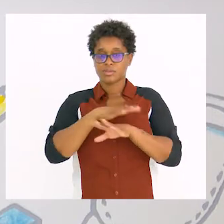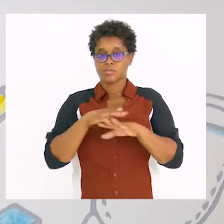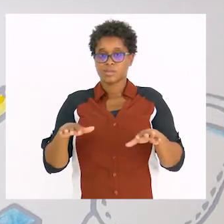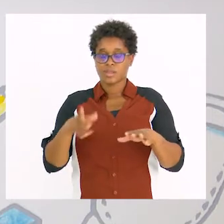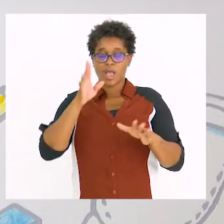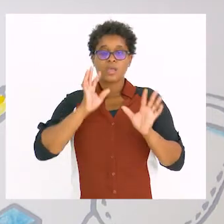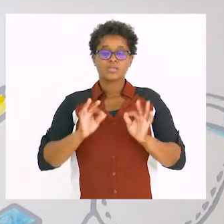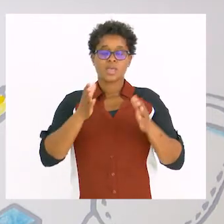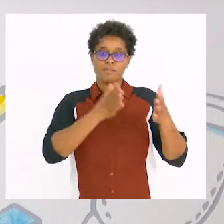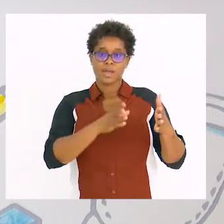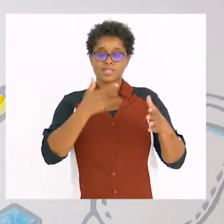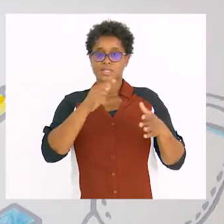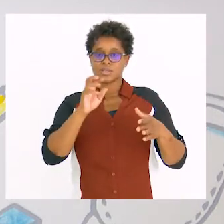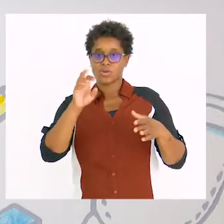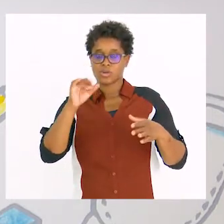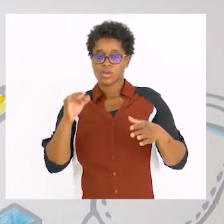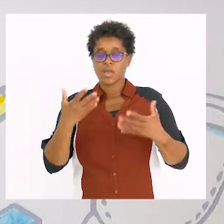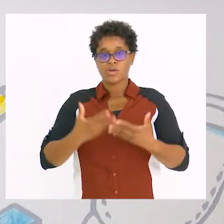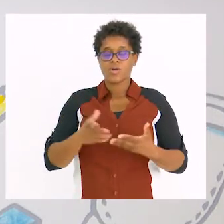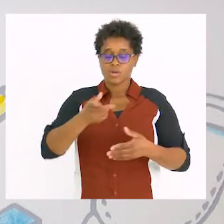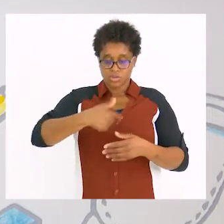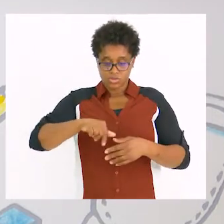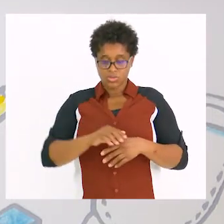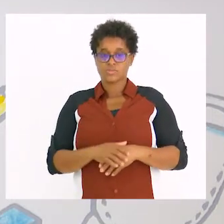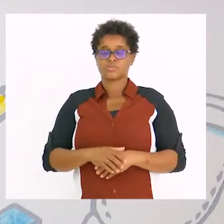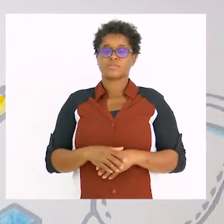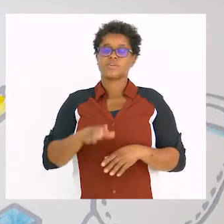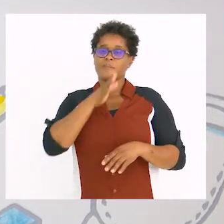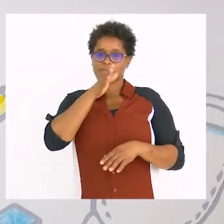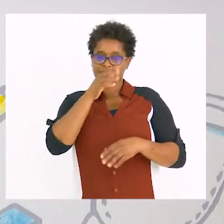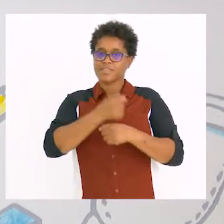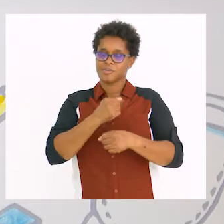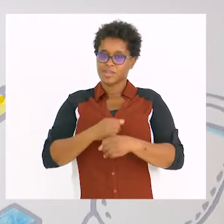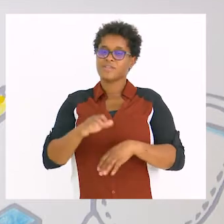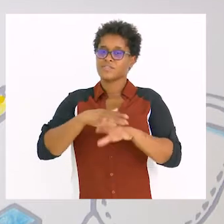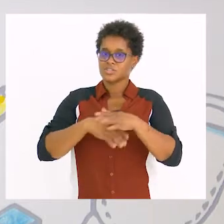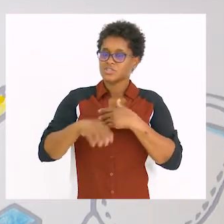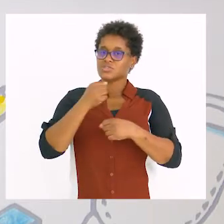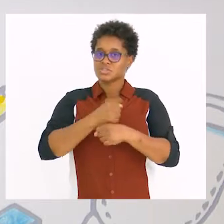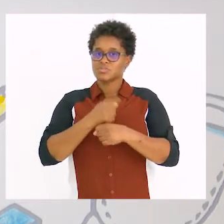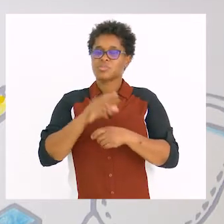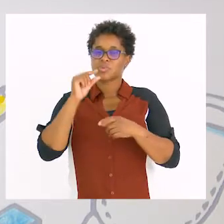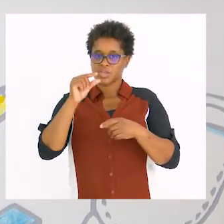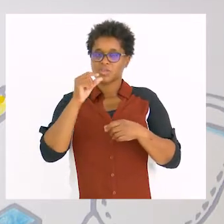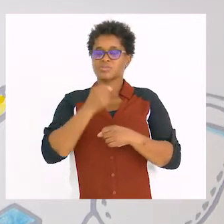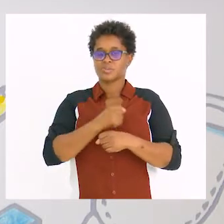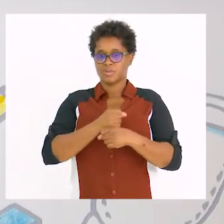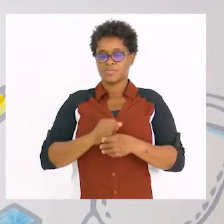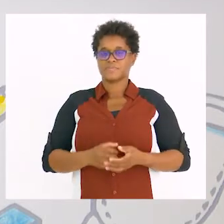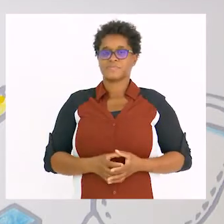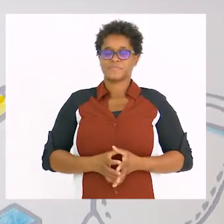Terminamos assim a parte teórica, agora nós vamos praticar, fazendo um pequeno